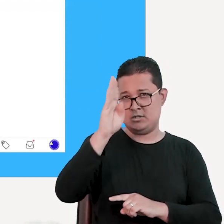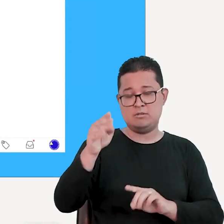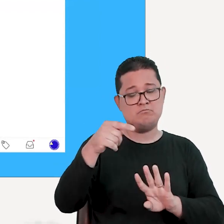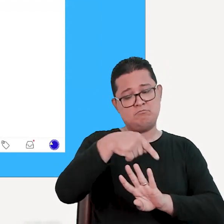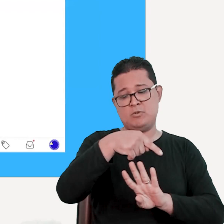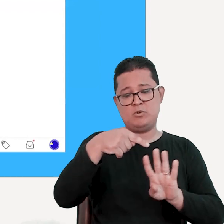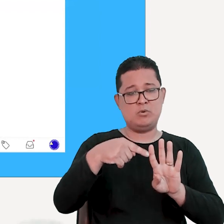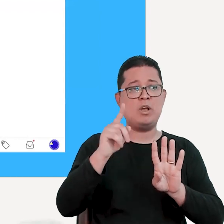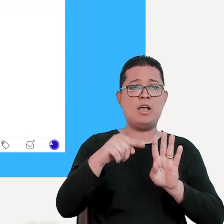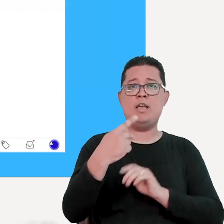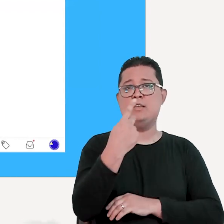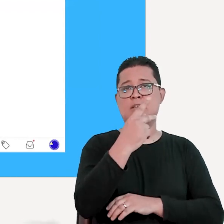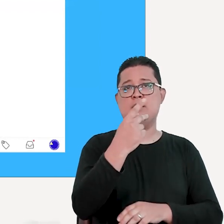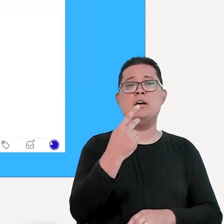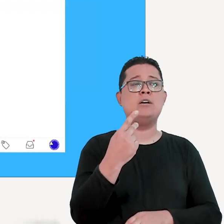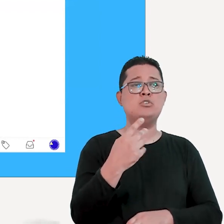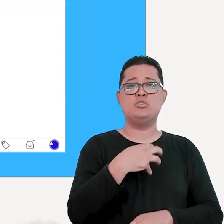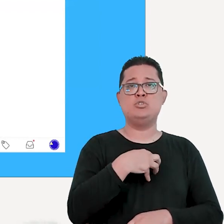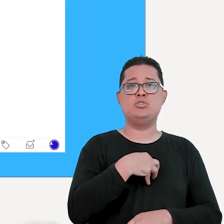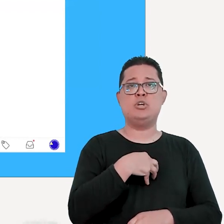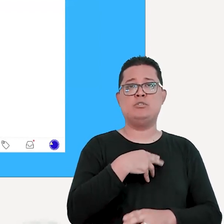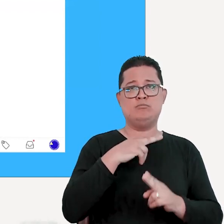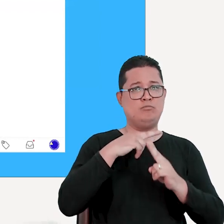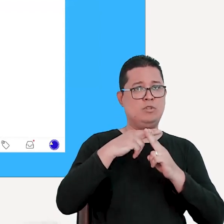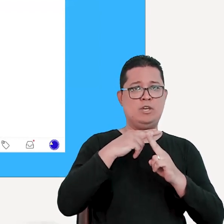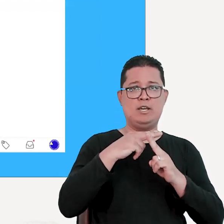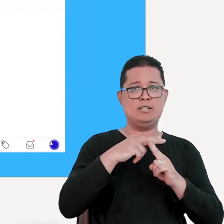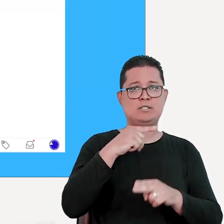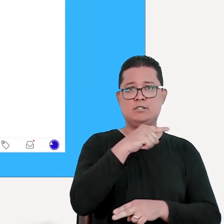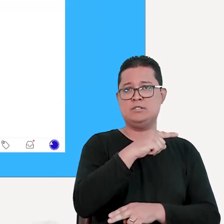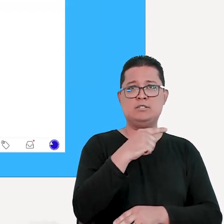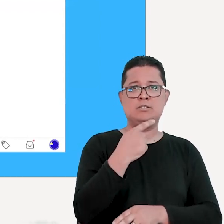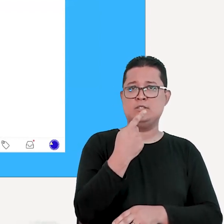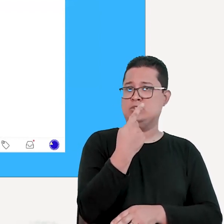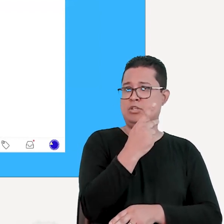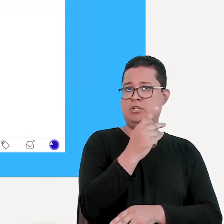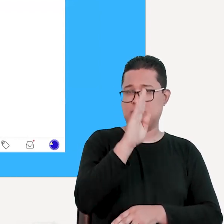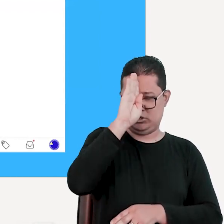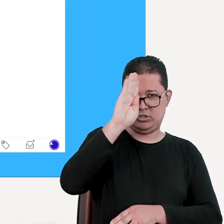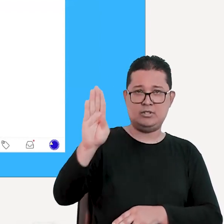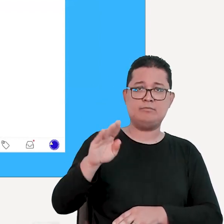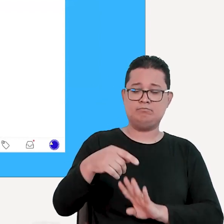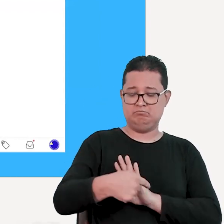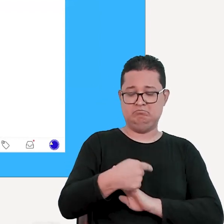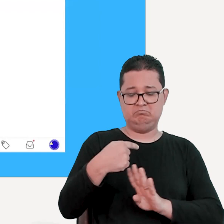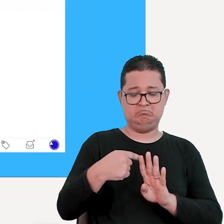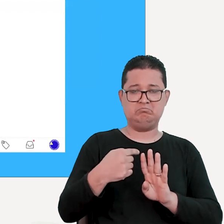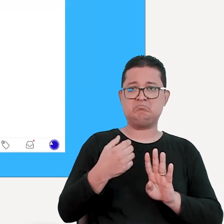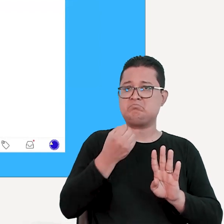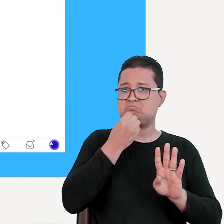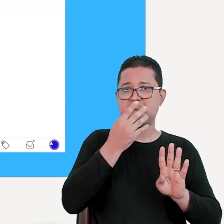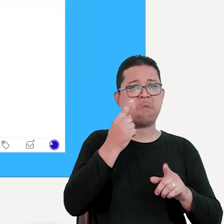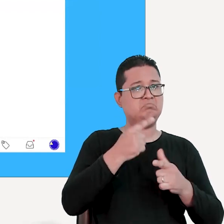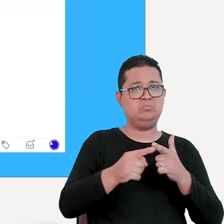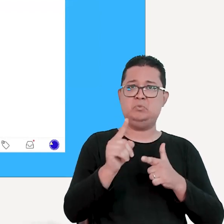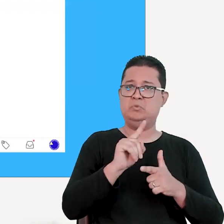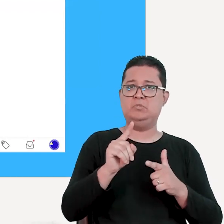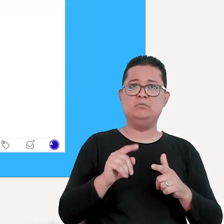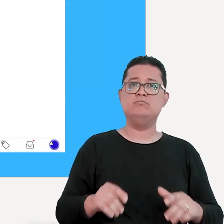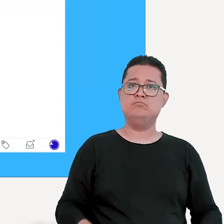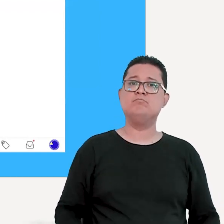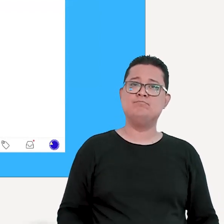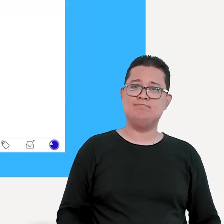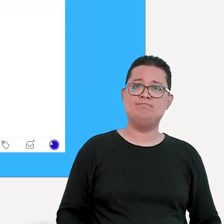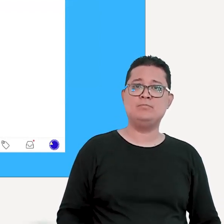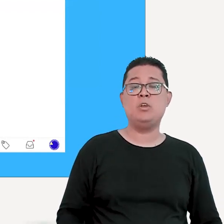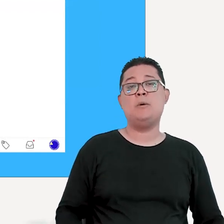direto. Então, para mim, aqui eu não vejo problema. Eles foram objetivos, concisos e diretos, sem problemas, de acordo com o guia